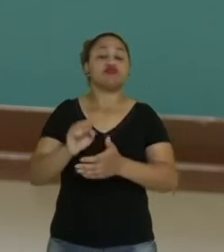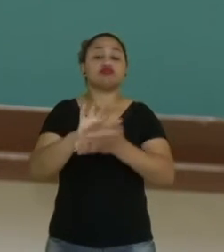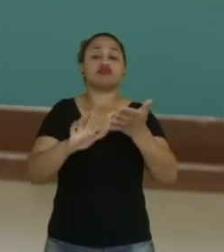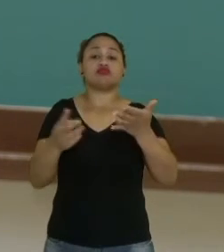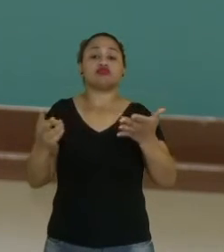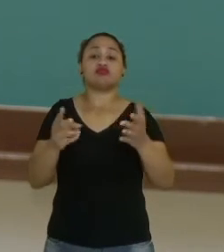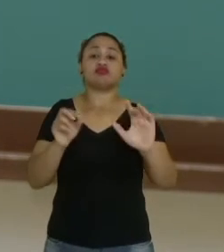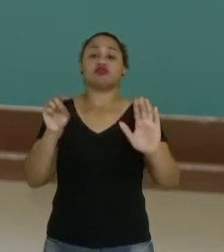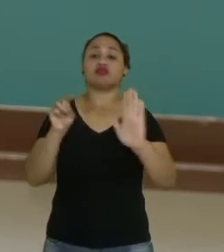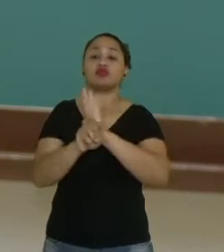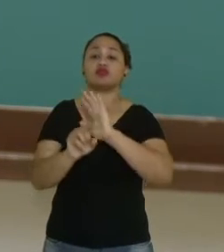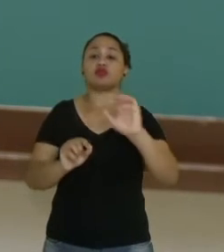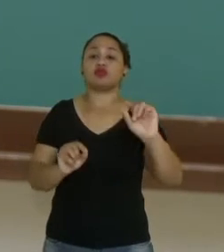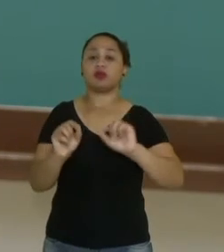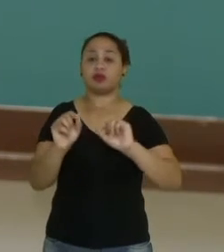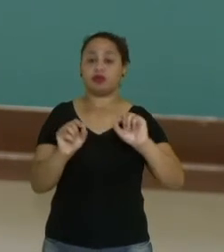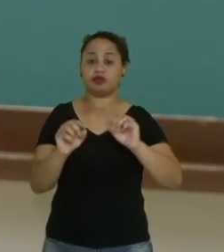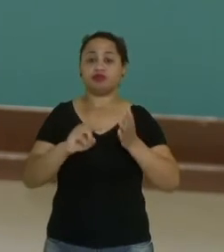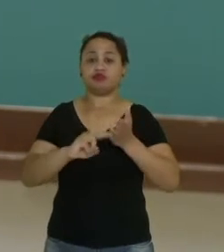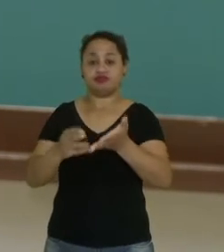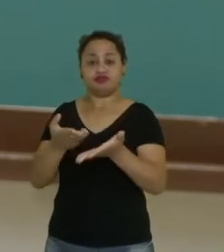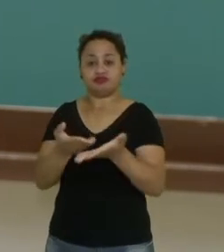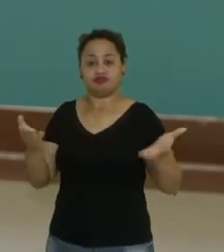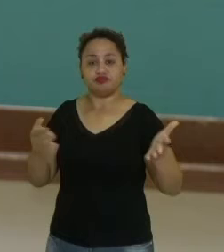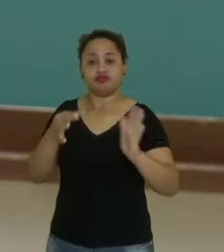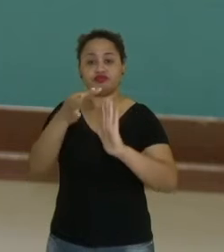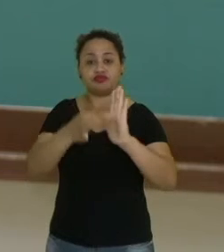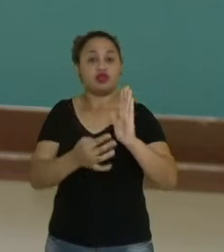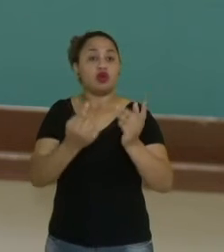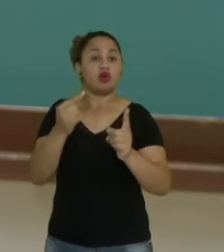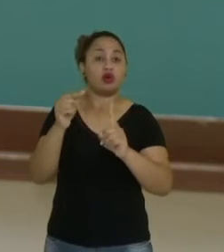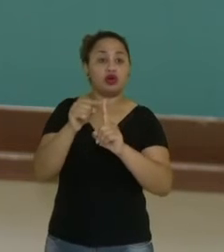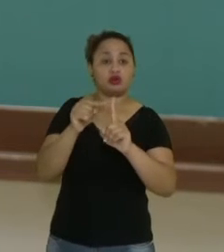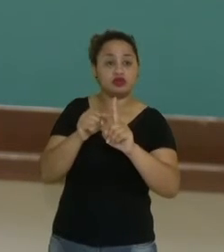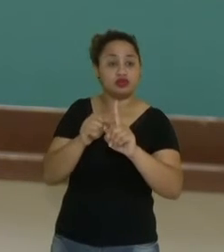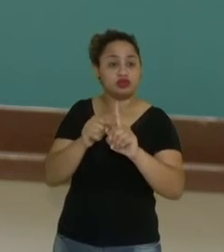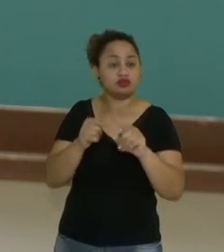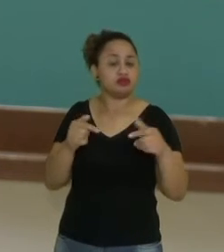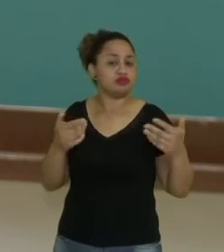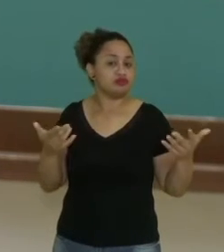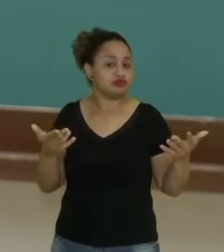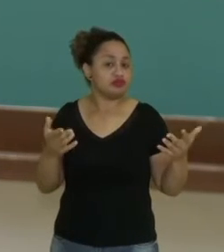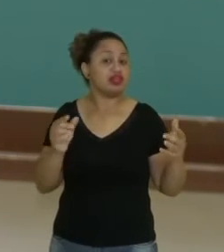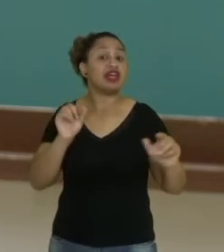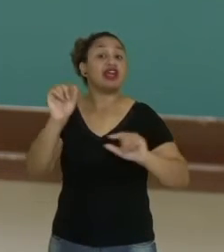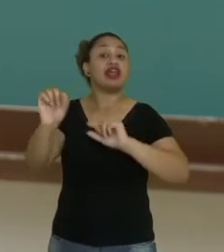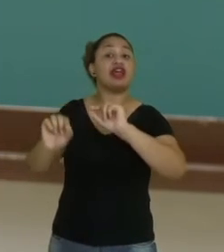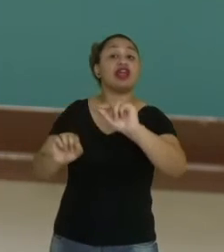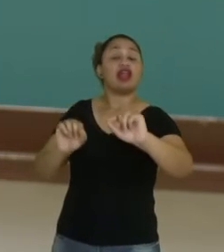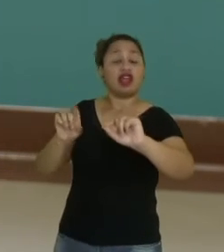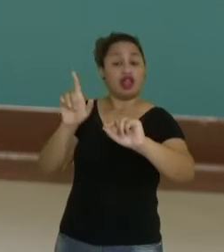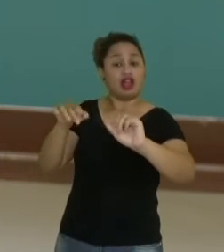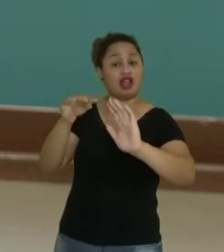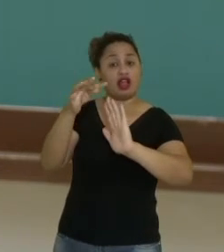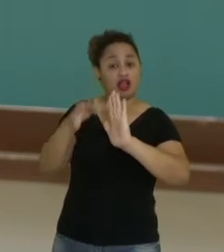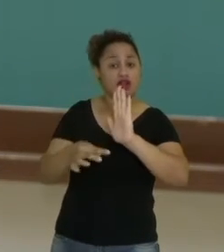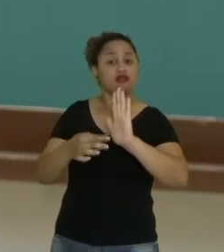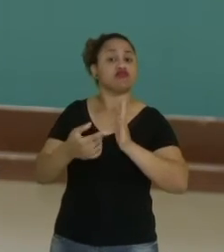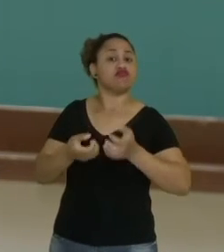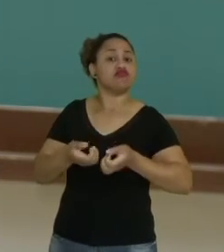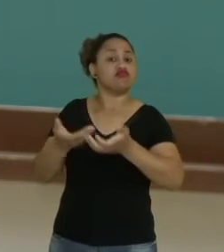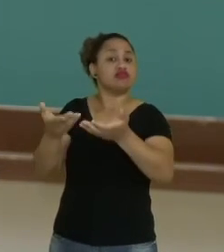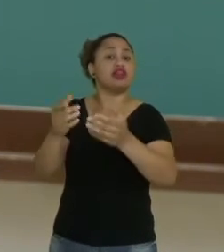seguinte questão. A carta aberta é um texto de que tipo? A quem este texto é